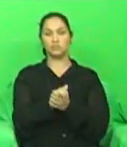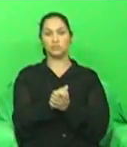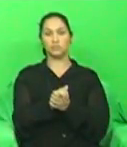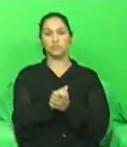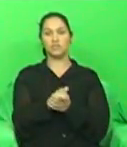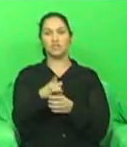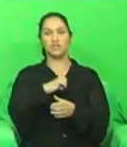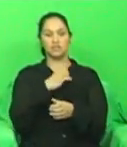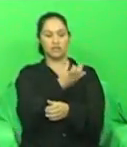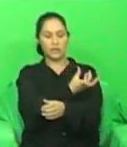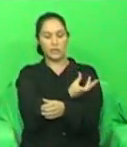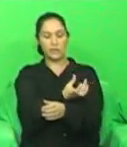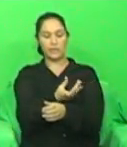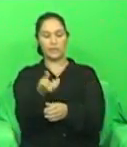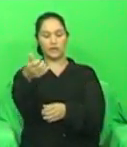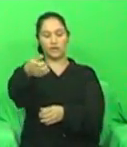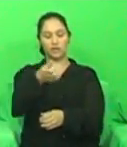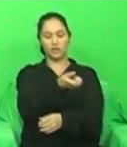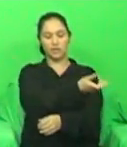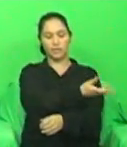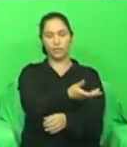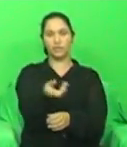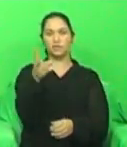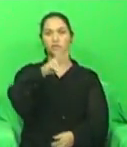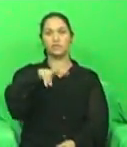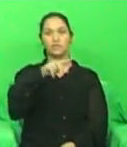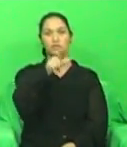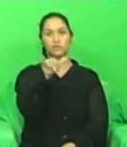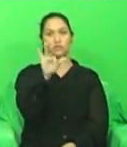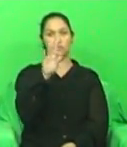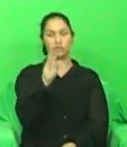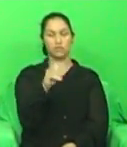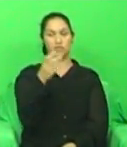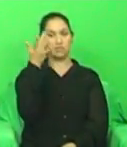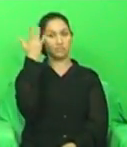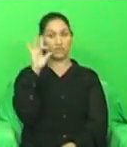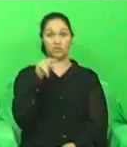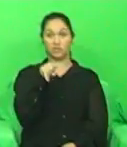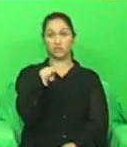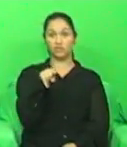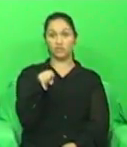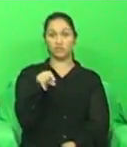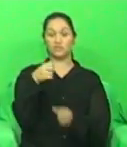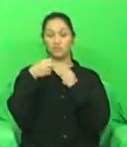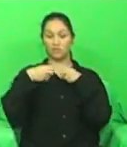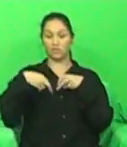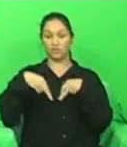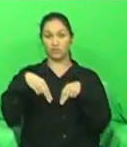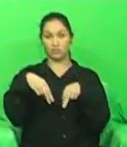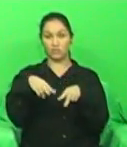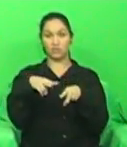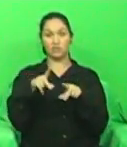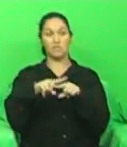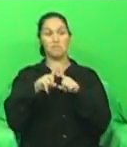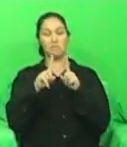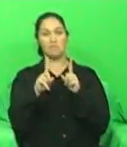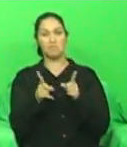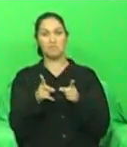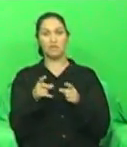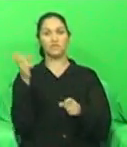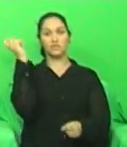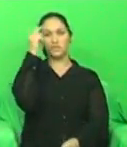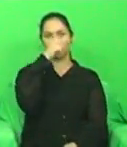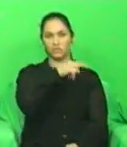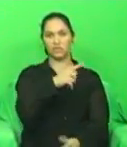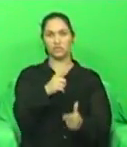está crescendo por todos os lados o vereador jairo não sei se continuo fazendo a caminhada pela mas vai ficar difícil vereador